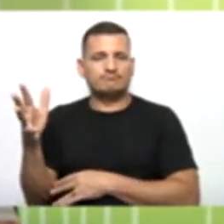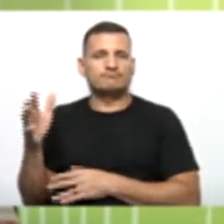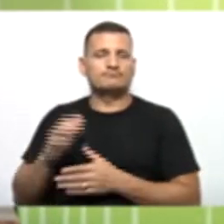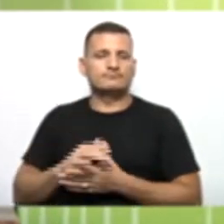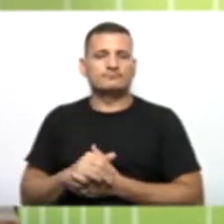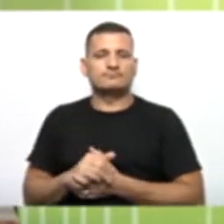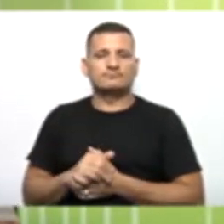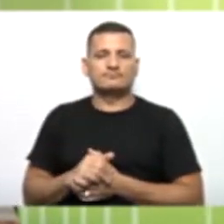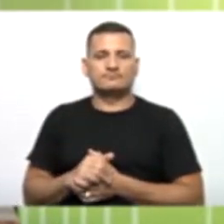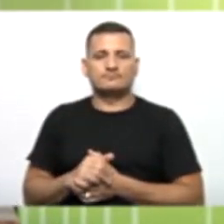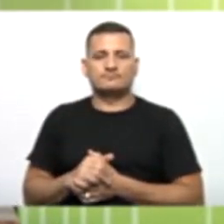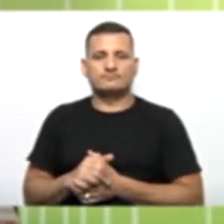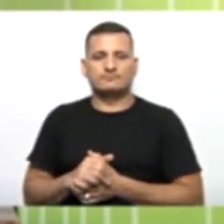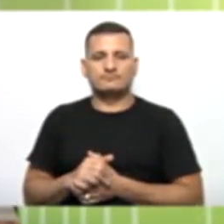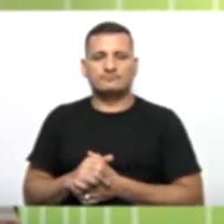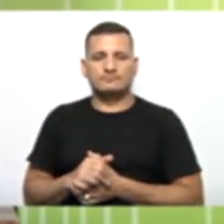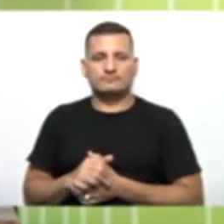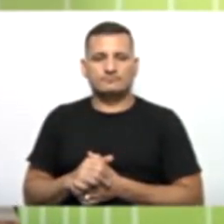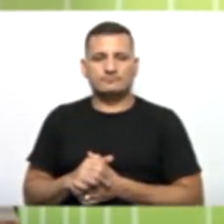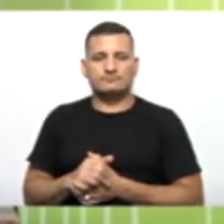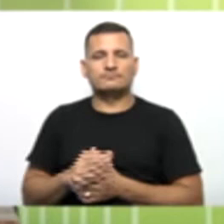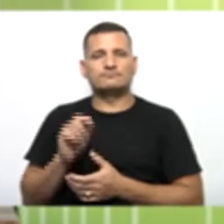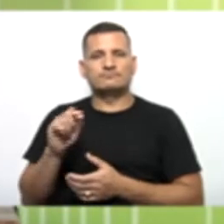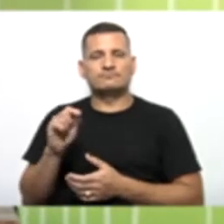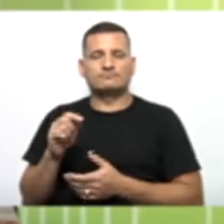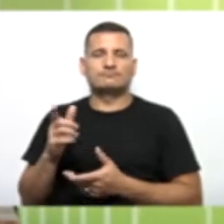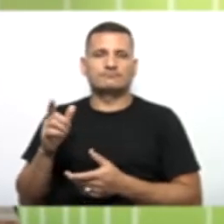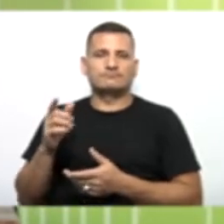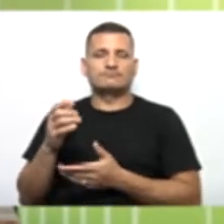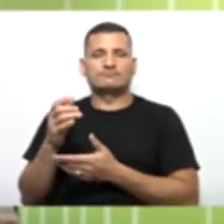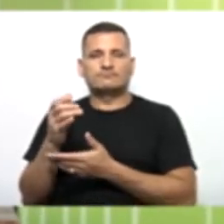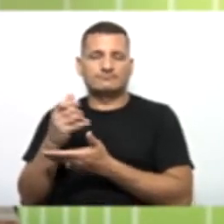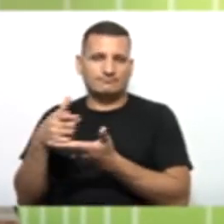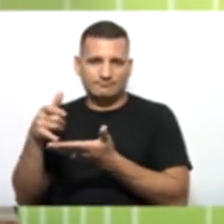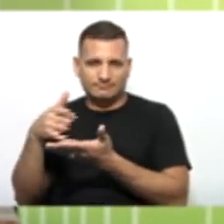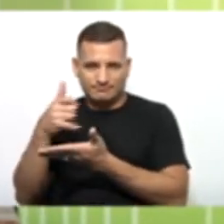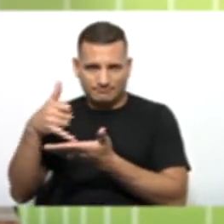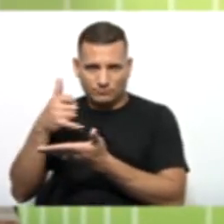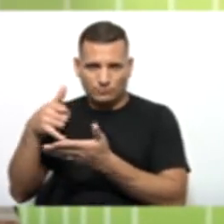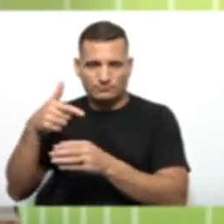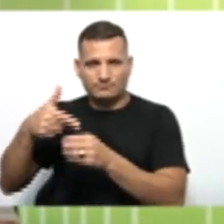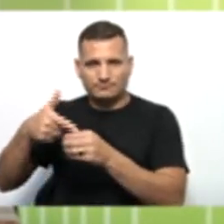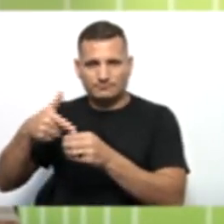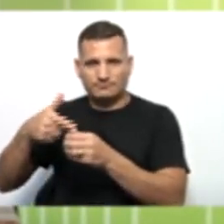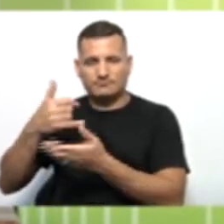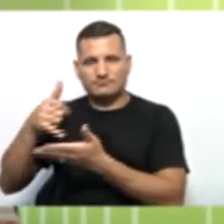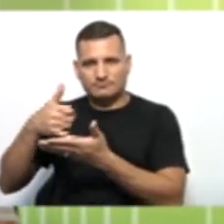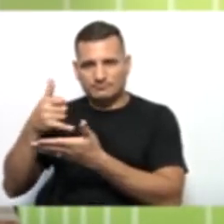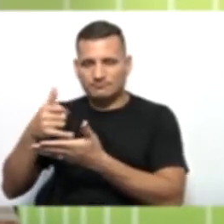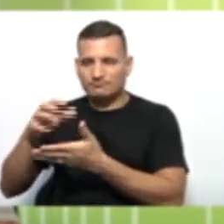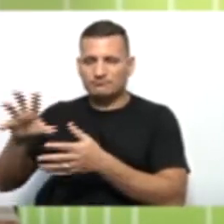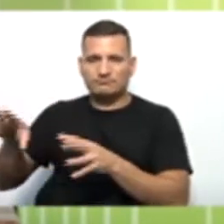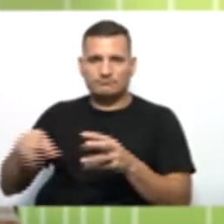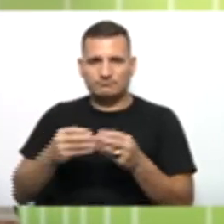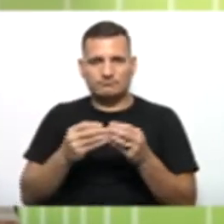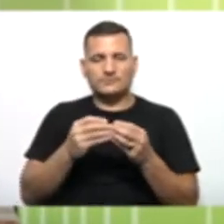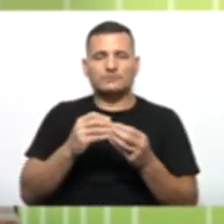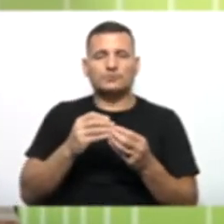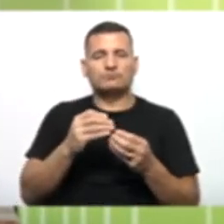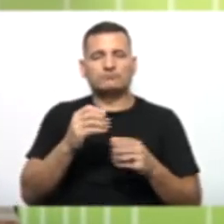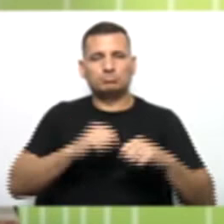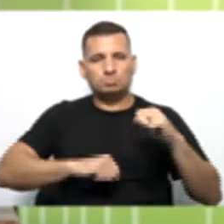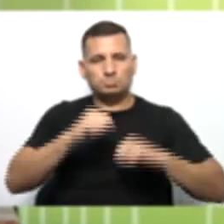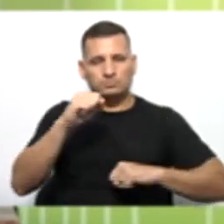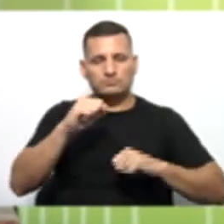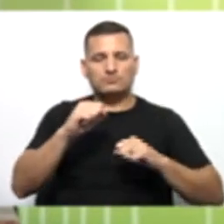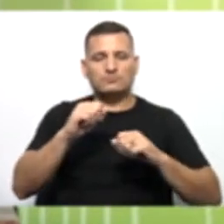na natureza. Ele é retirado no estado de petróleo, é se transformado em um plástico e utilizado